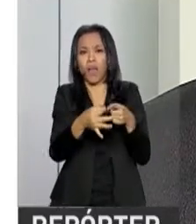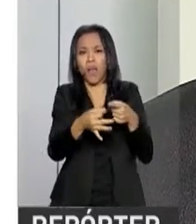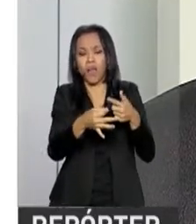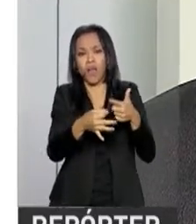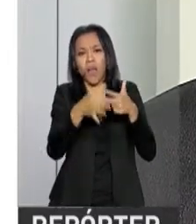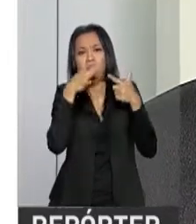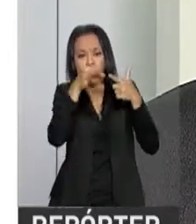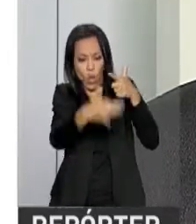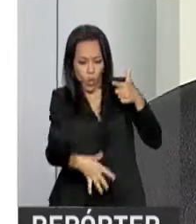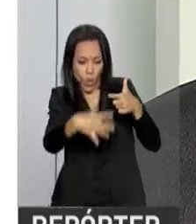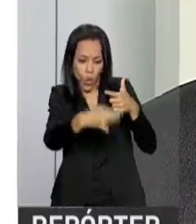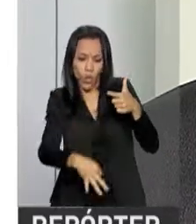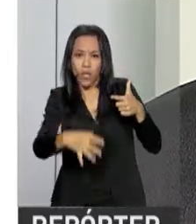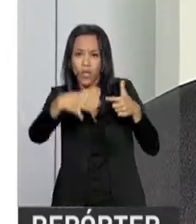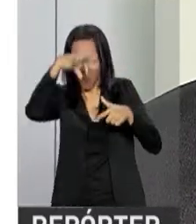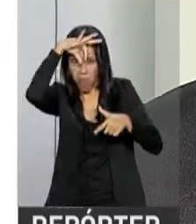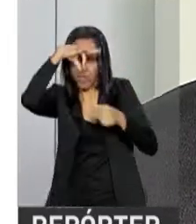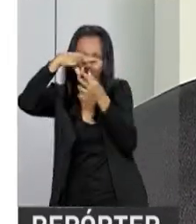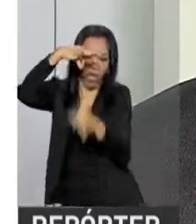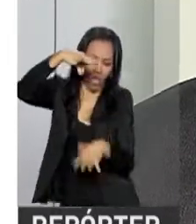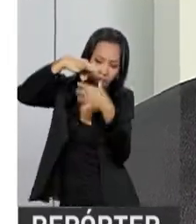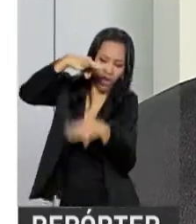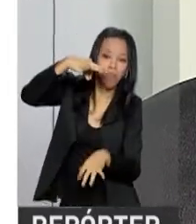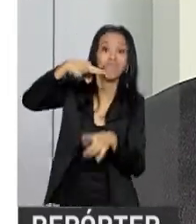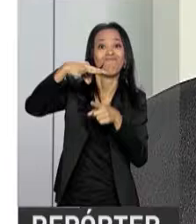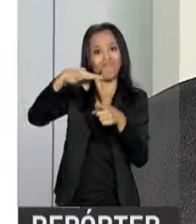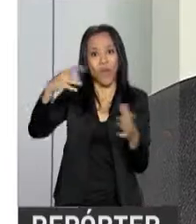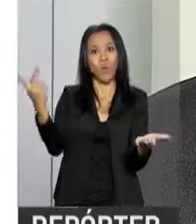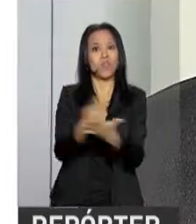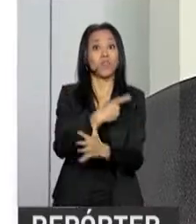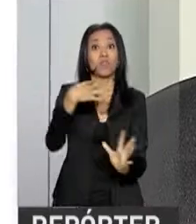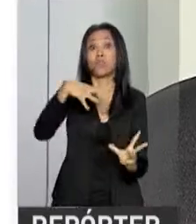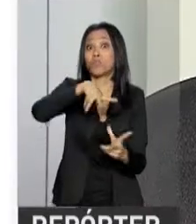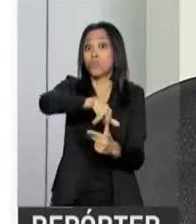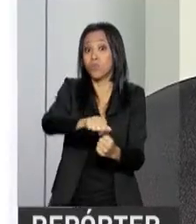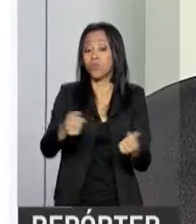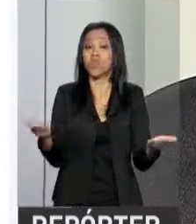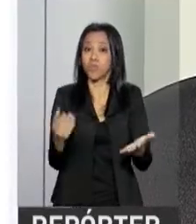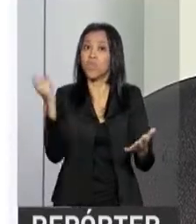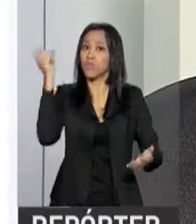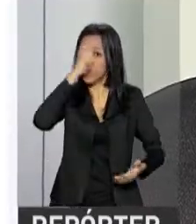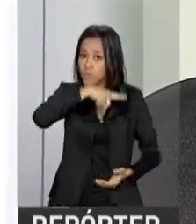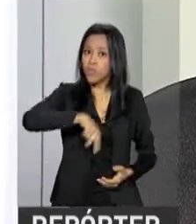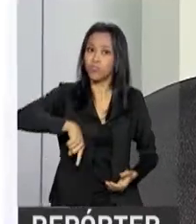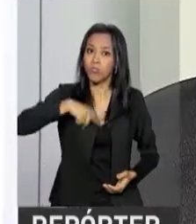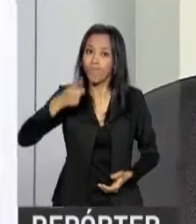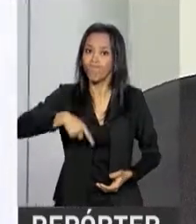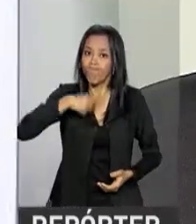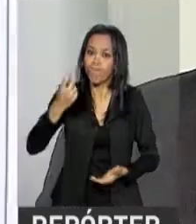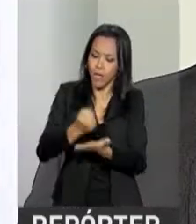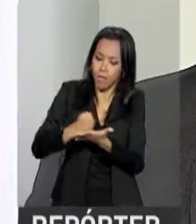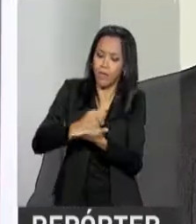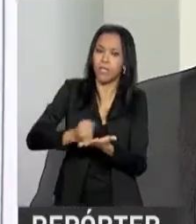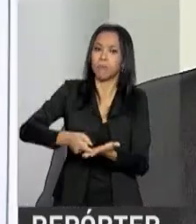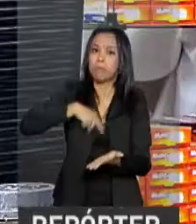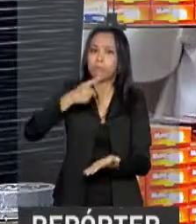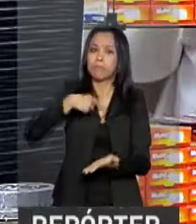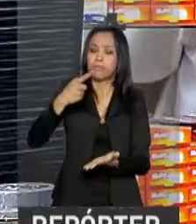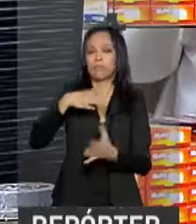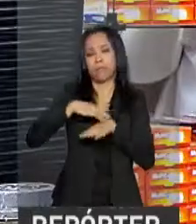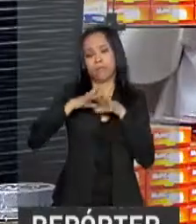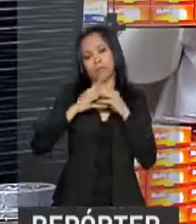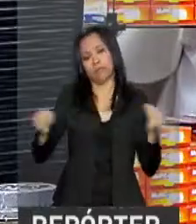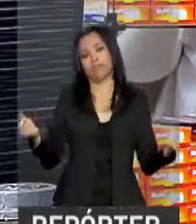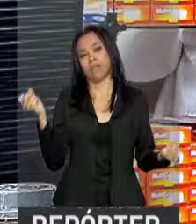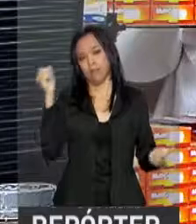reto e de um milhão de pessoas dia no mundo e hoje tem dificuldade de 30m outro que vinha combateram no rio um